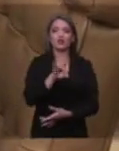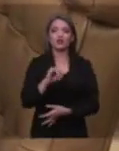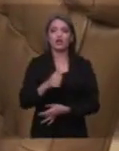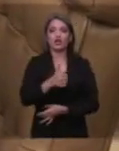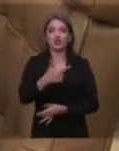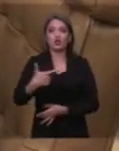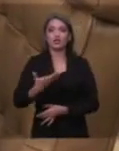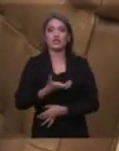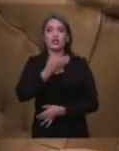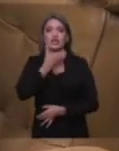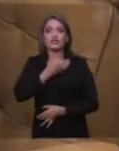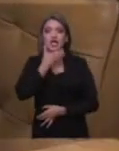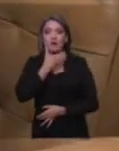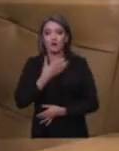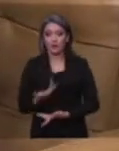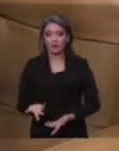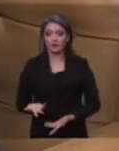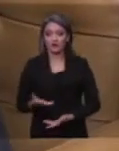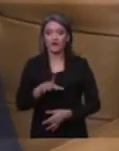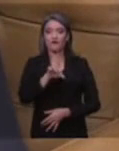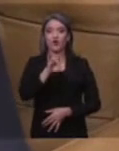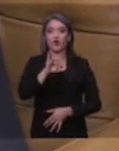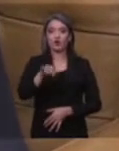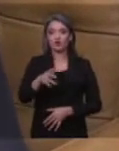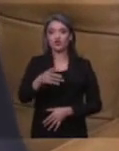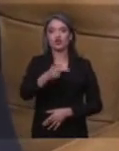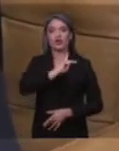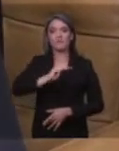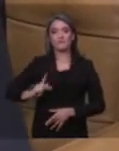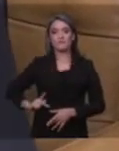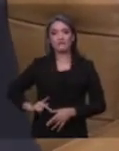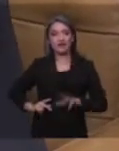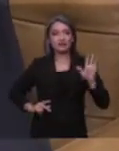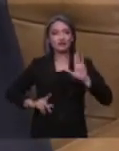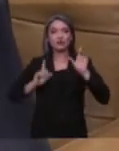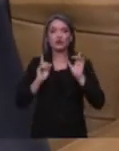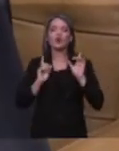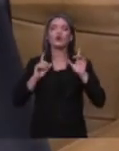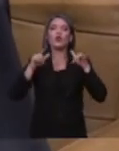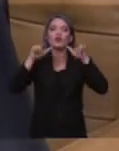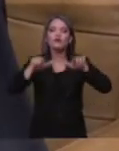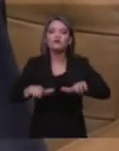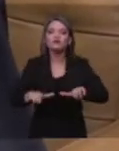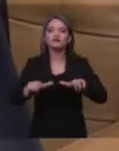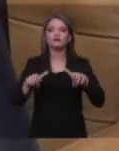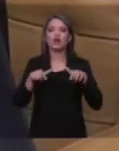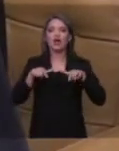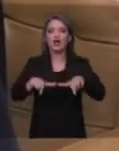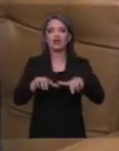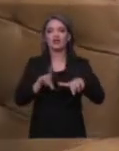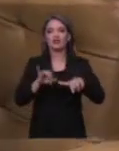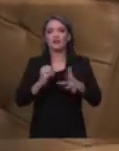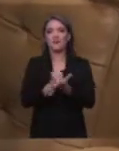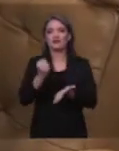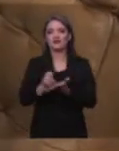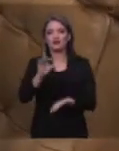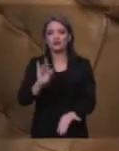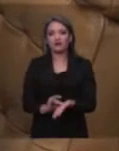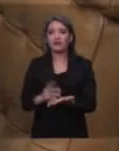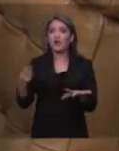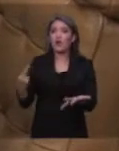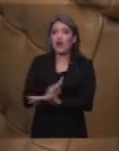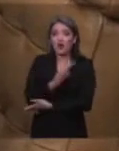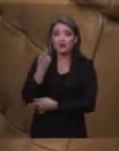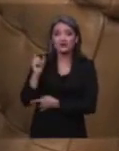dezembro, dia da diplomação do presidente da República. Atos, não só de vandalismo, de terrorismo.